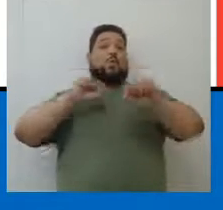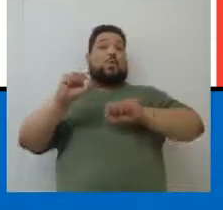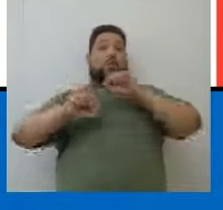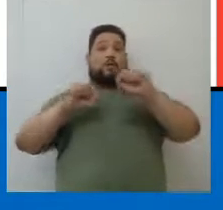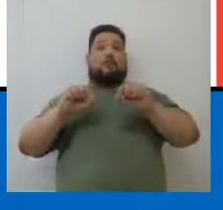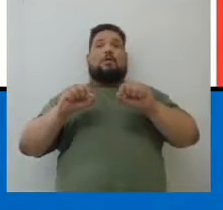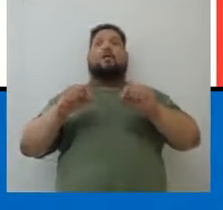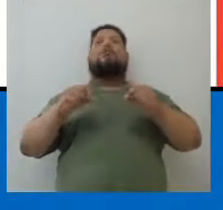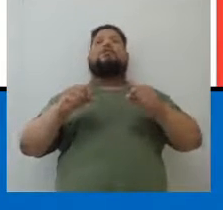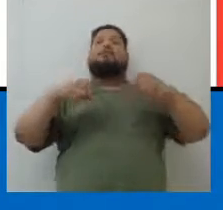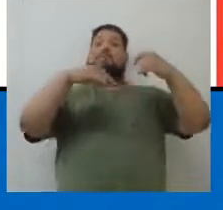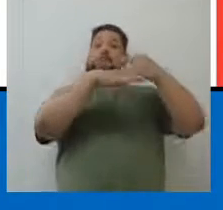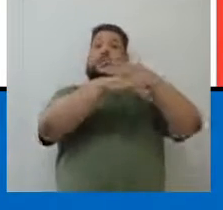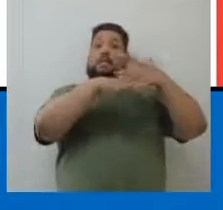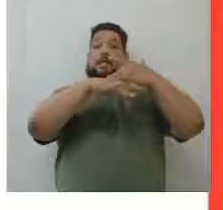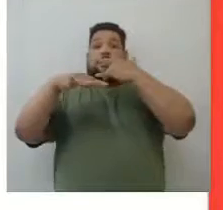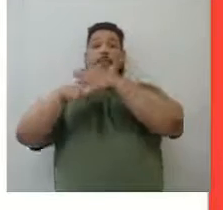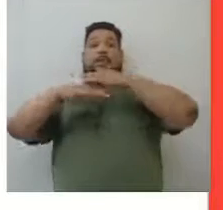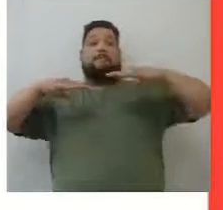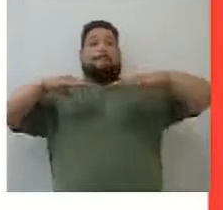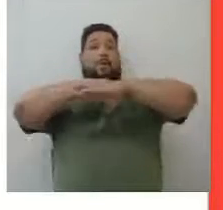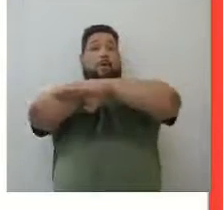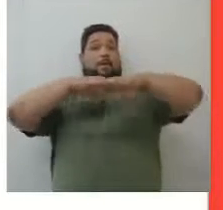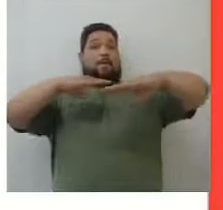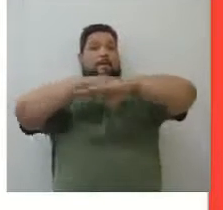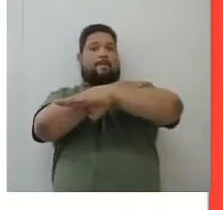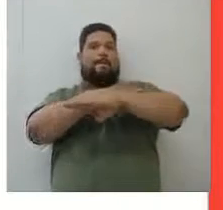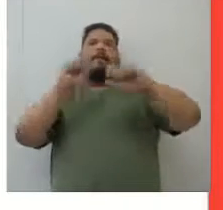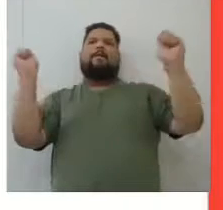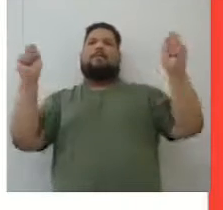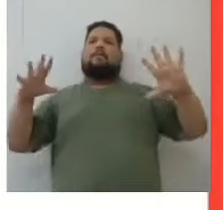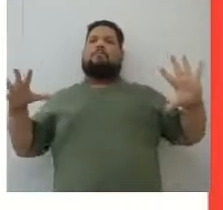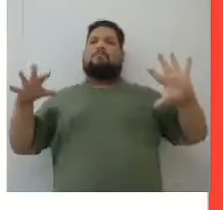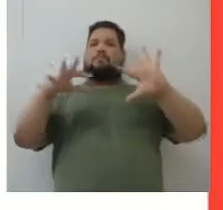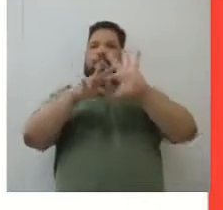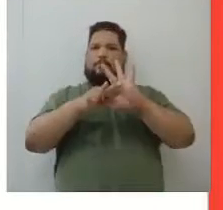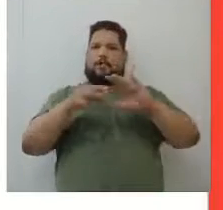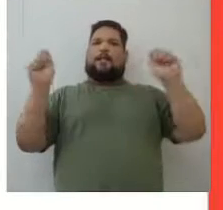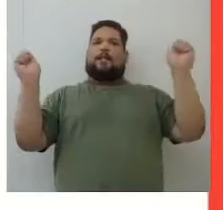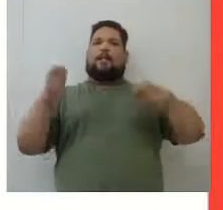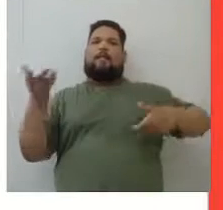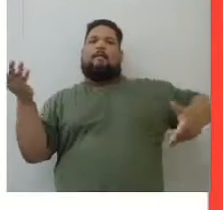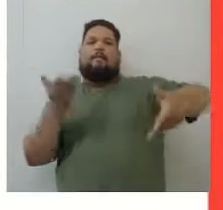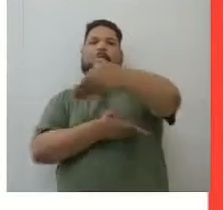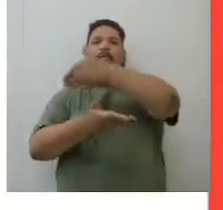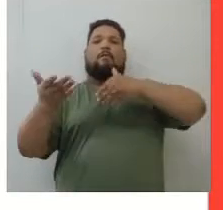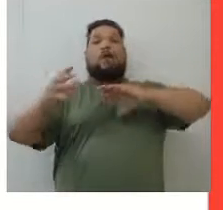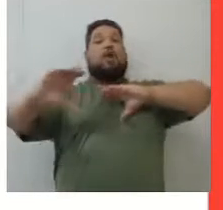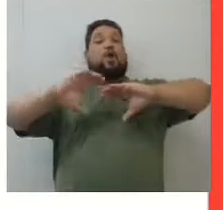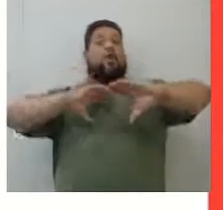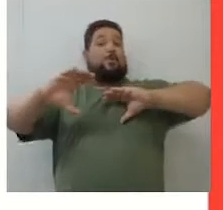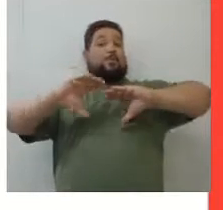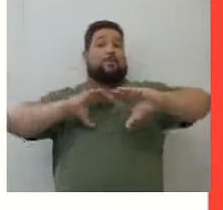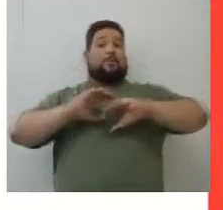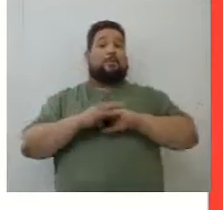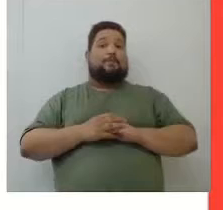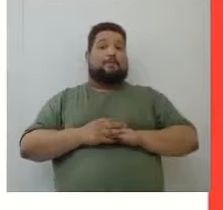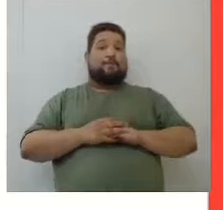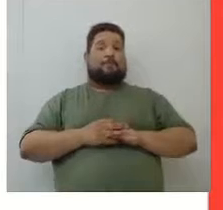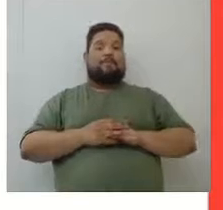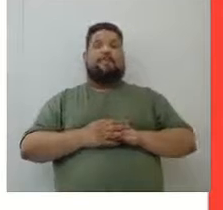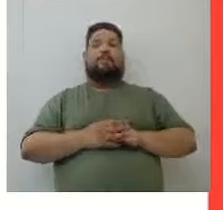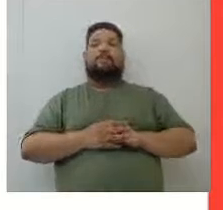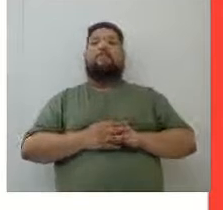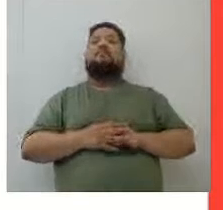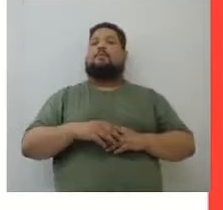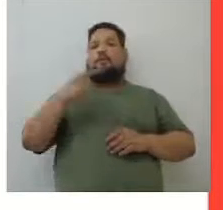alguns pontos de cidades, e isso faz com que haja uma integração, haja uma maior comunicação, certo? Então a gente vai começar a ver